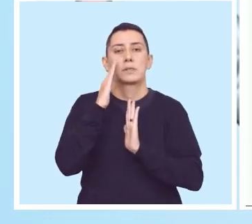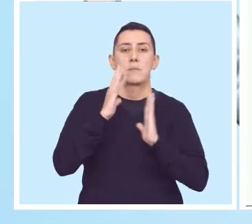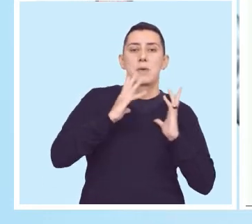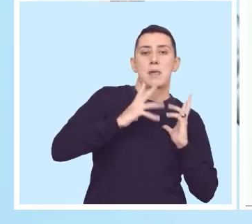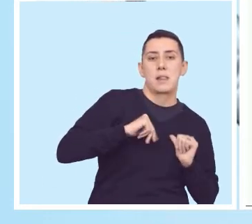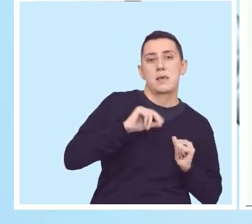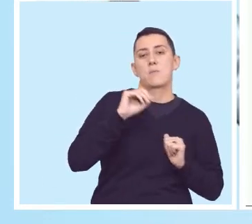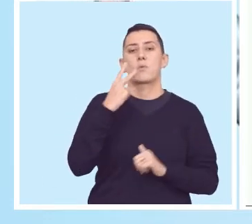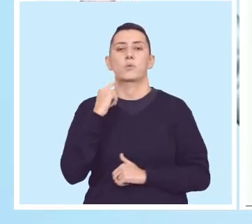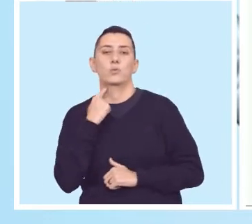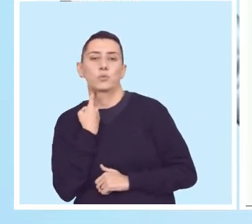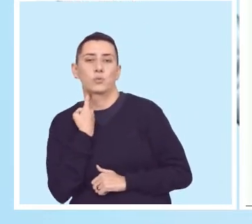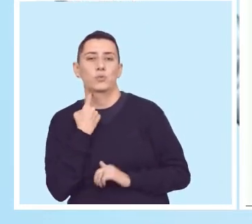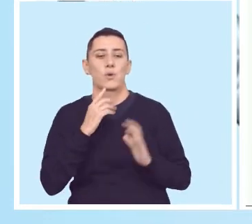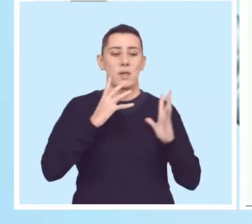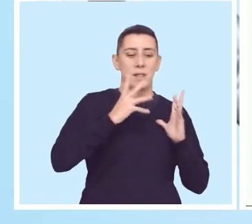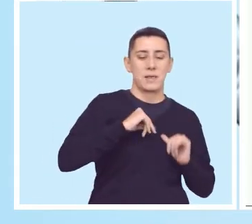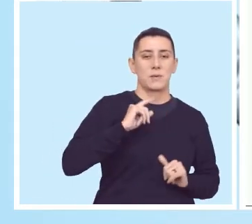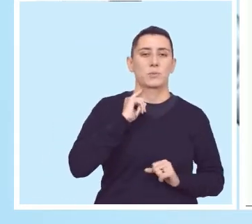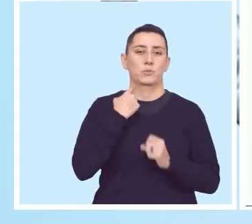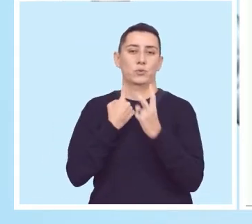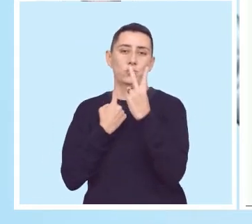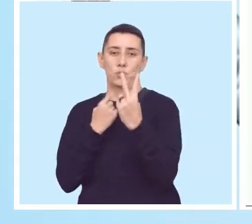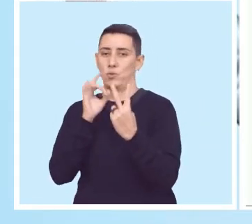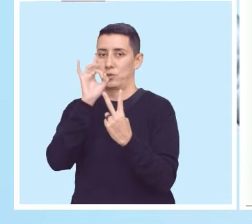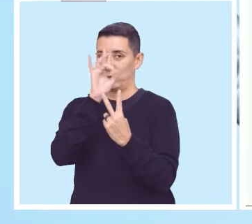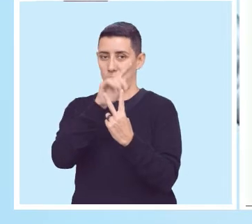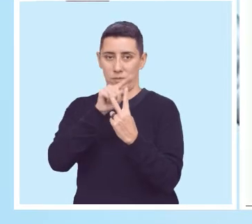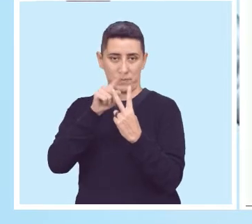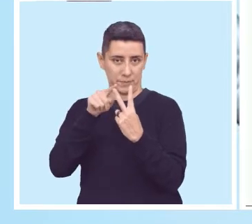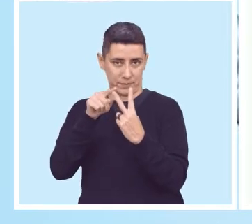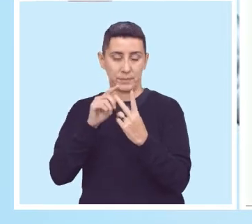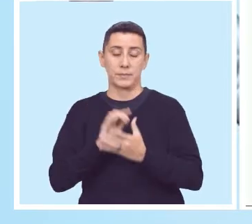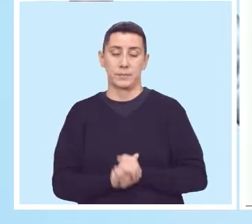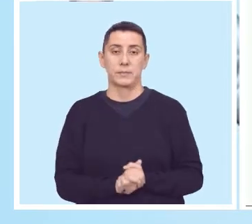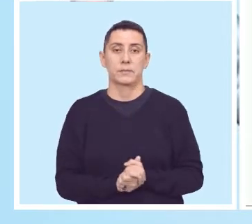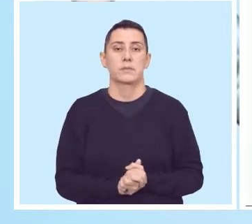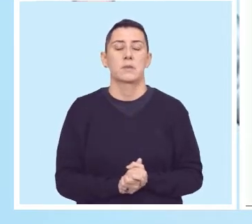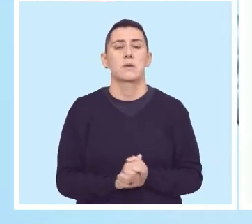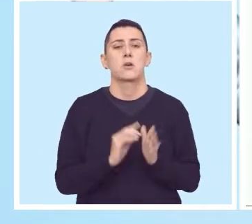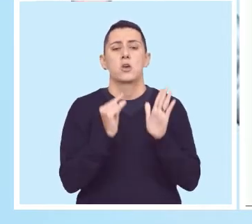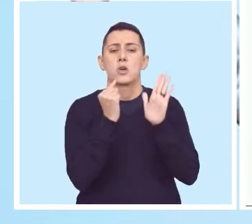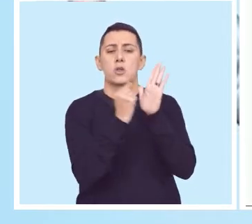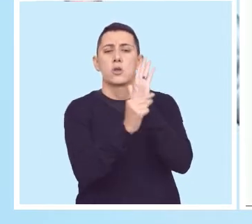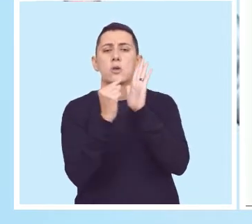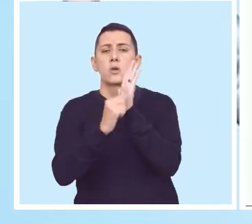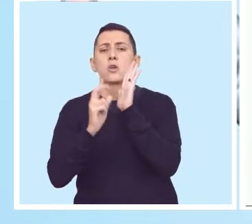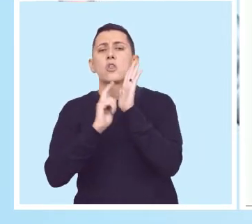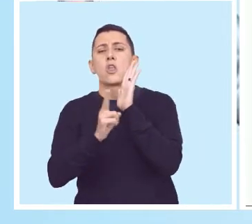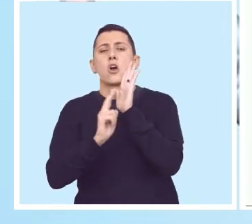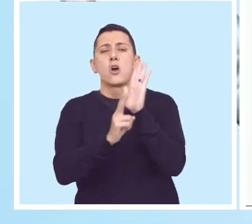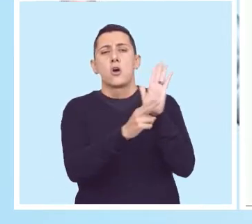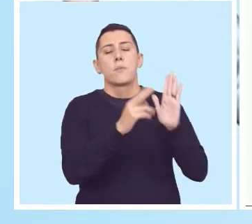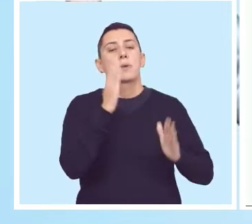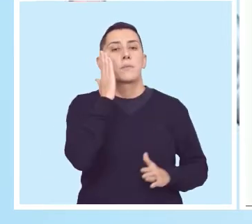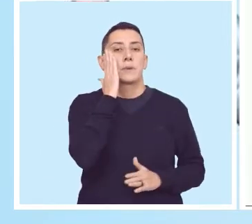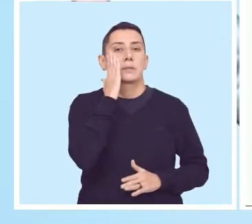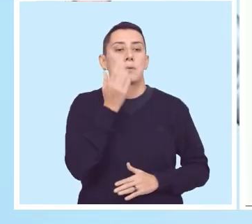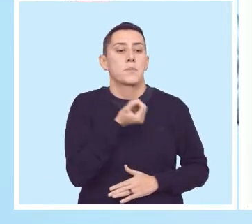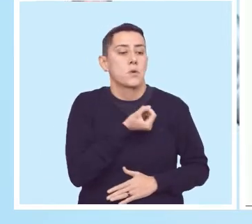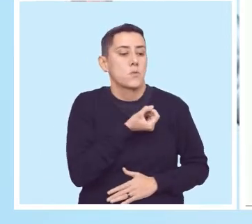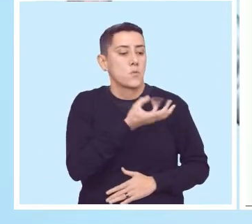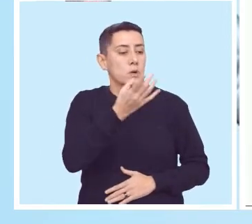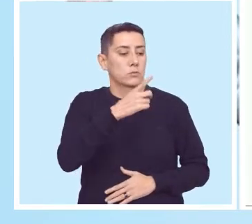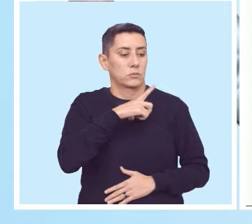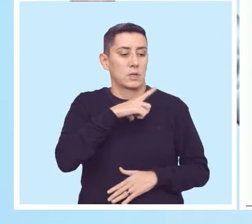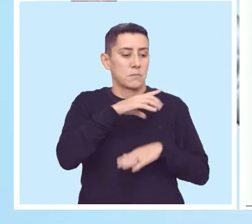poluído. São essas duas categorias possíveis. Essa rotulagem ela é feita de acordo com o nível de incidência de lixo na